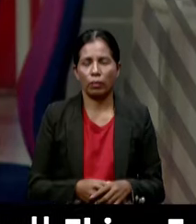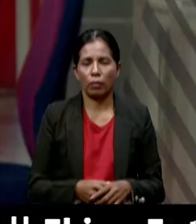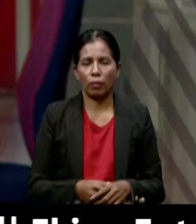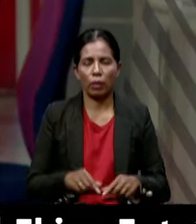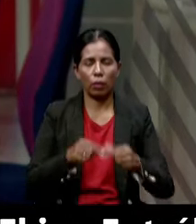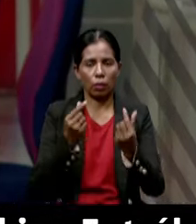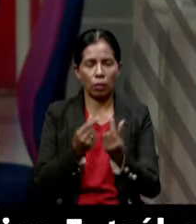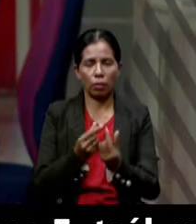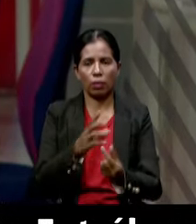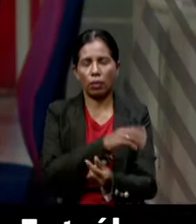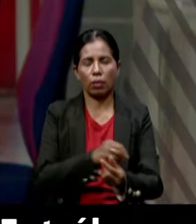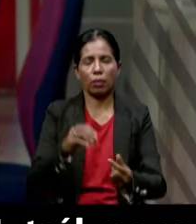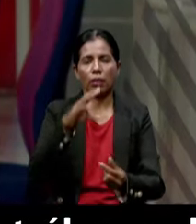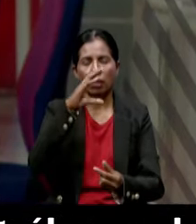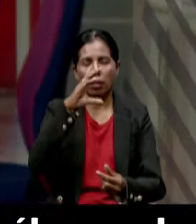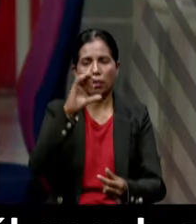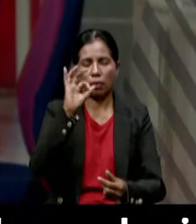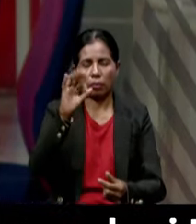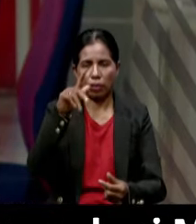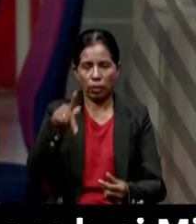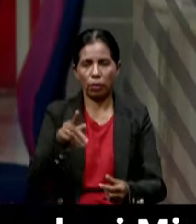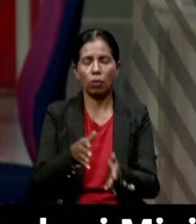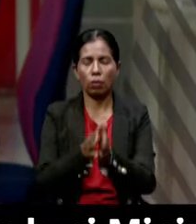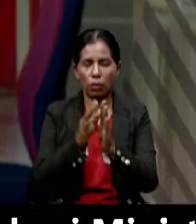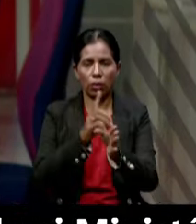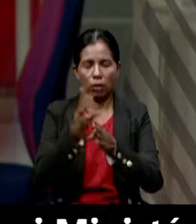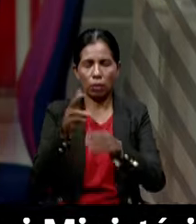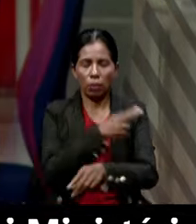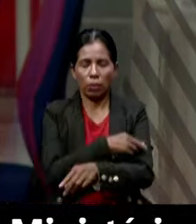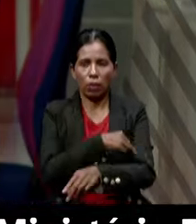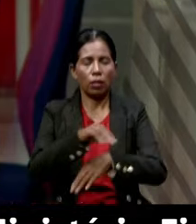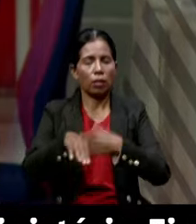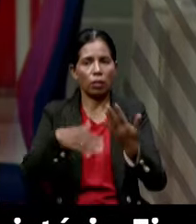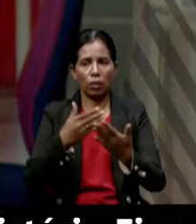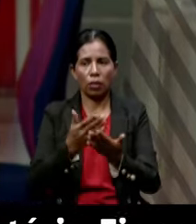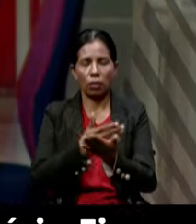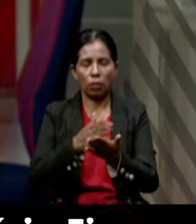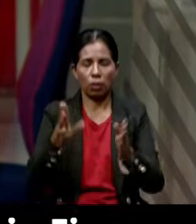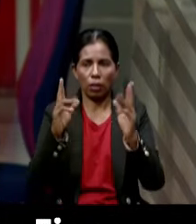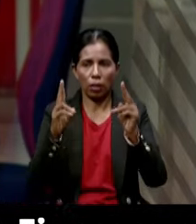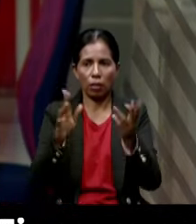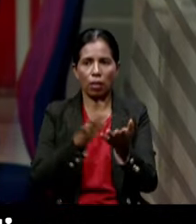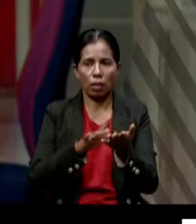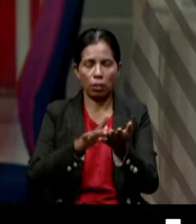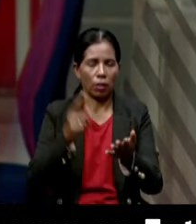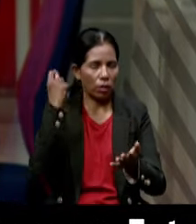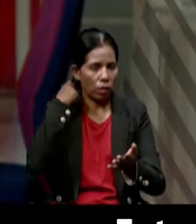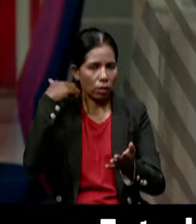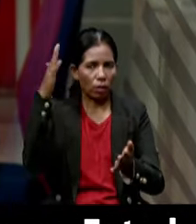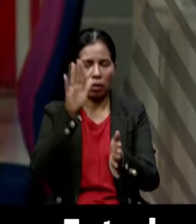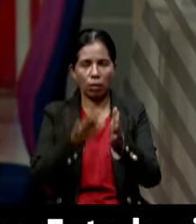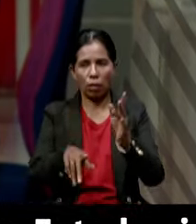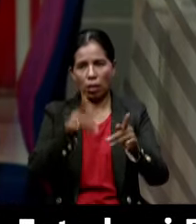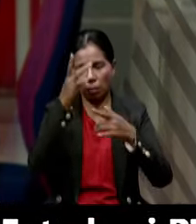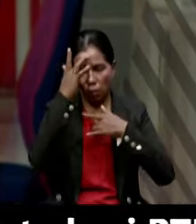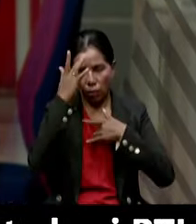Equipa Conjunta Comissão Função Pública, Russo Conselho Diretivo, Hospital Nacional, ato compra emergência em Moruk Pensão, Murivita Paciente